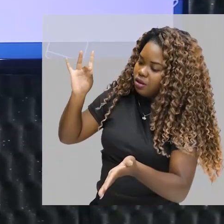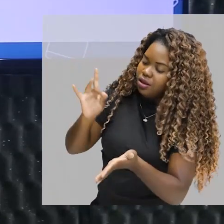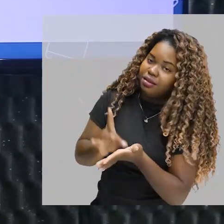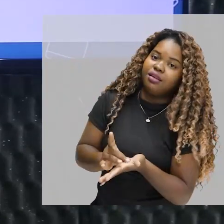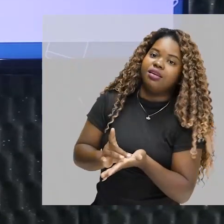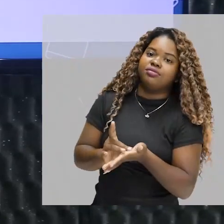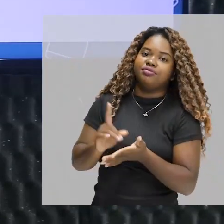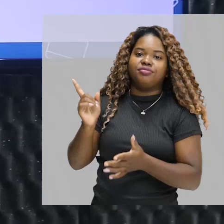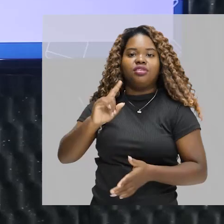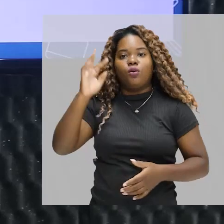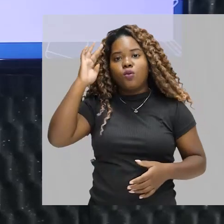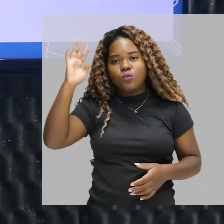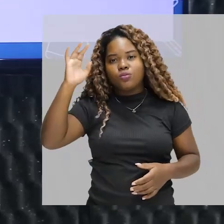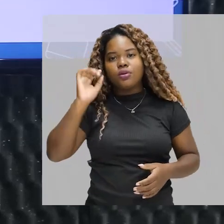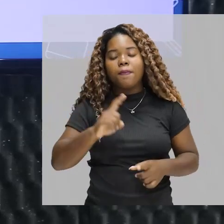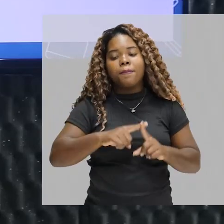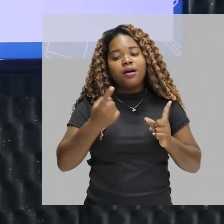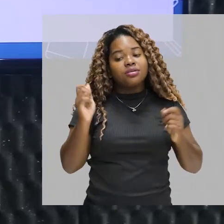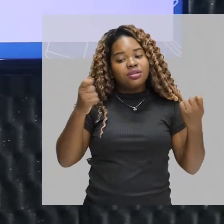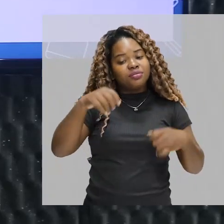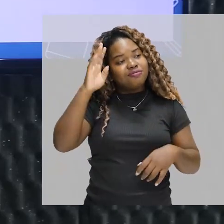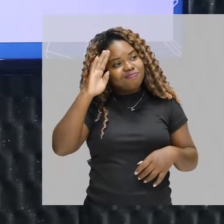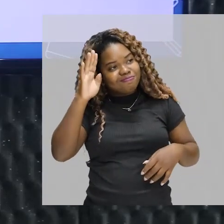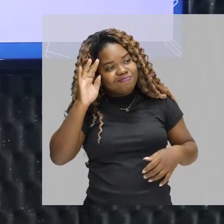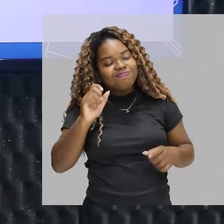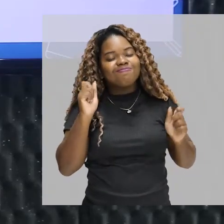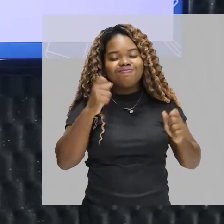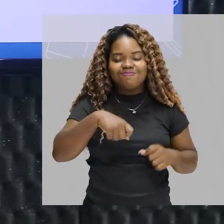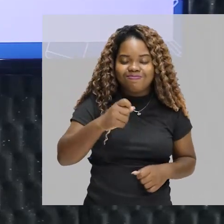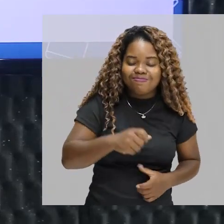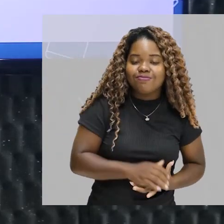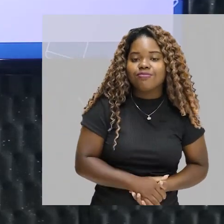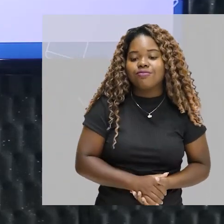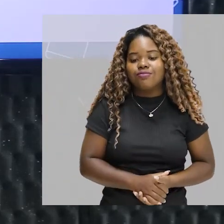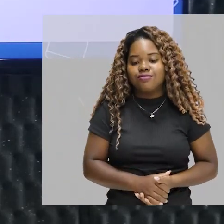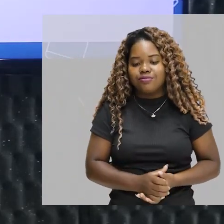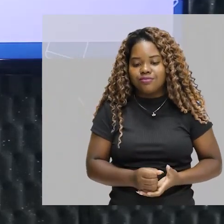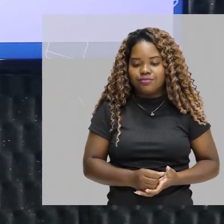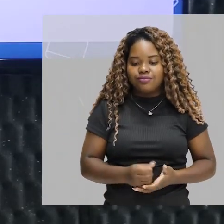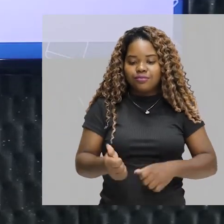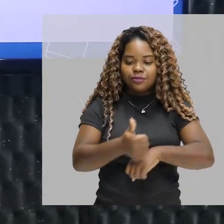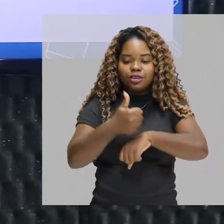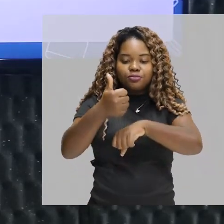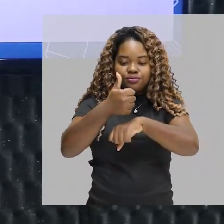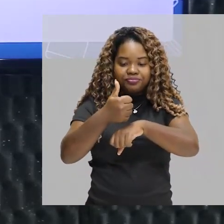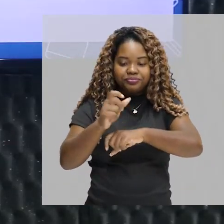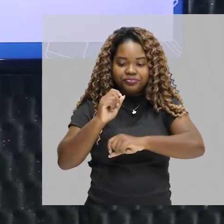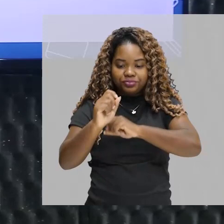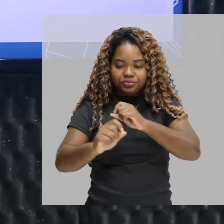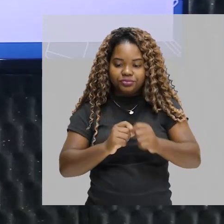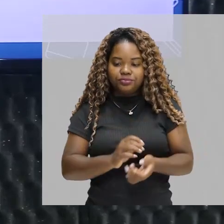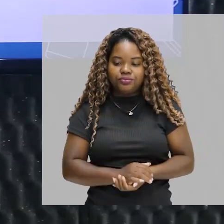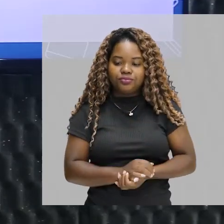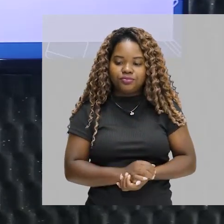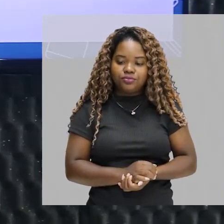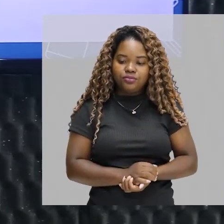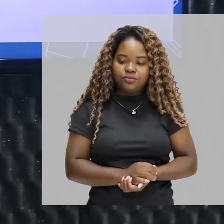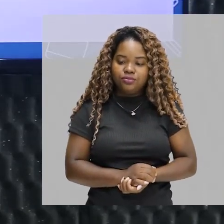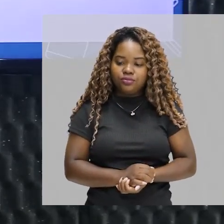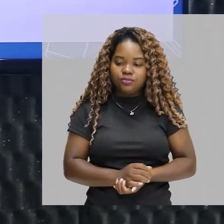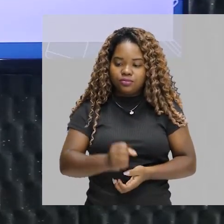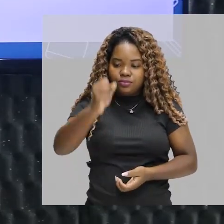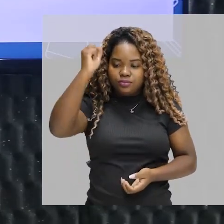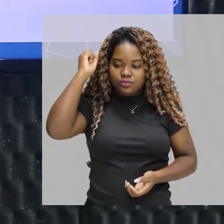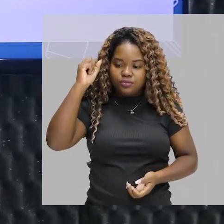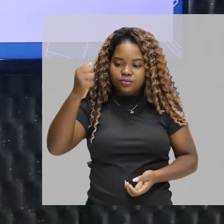para a nossa realidade. Mas dá para sonhar um pouquinho, não dá? A primeira coletânea de contos infantis surgiu no